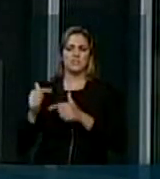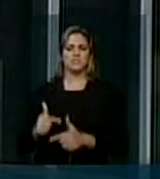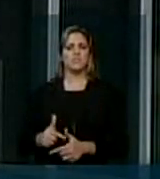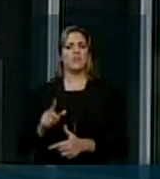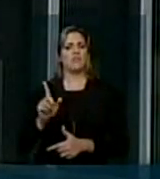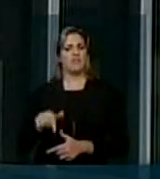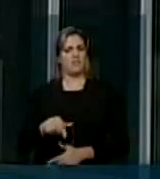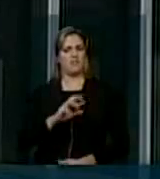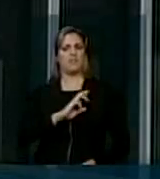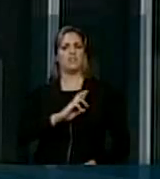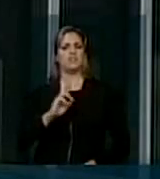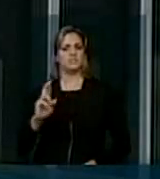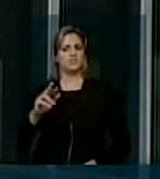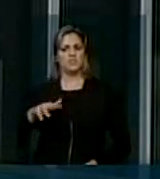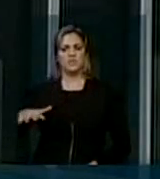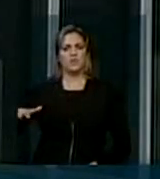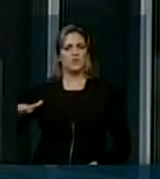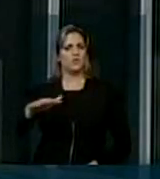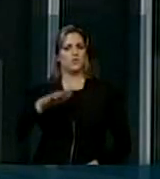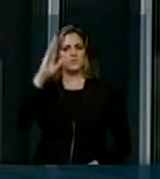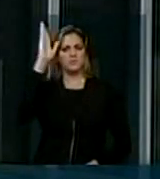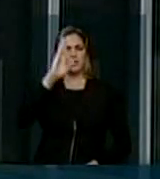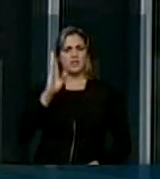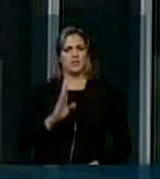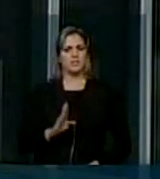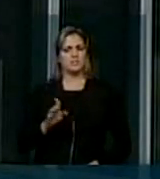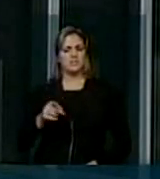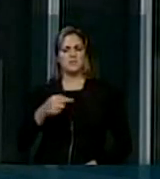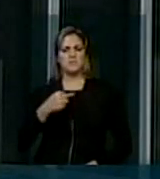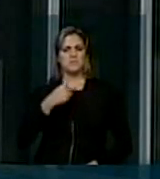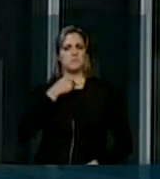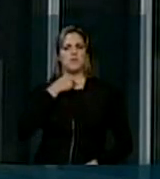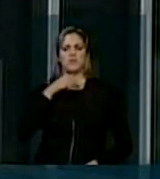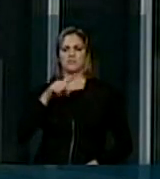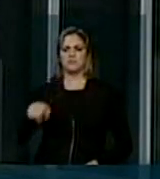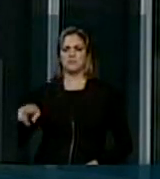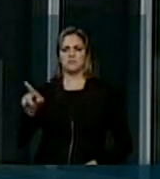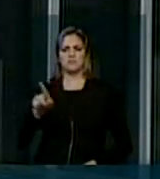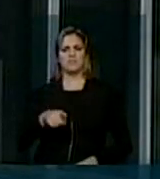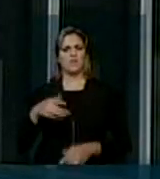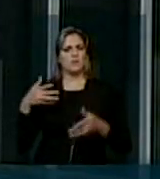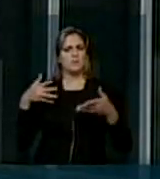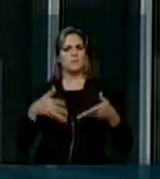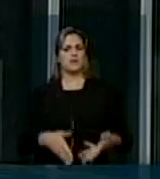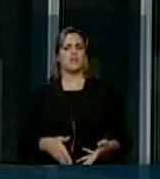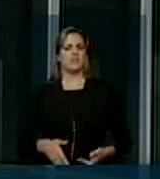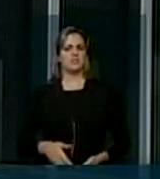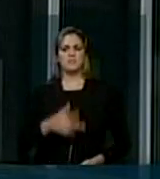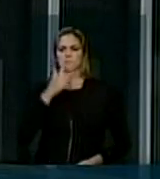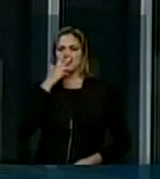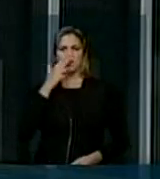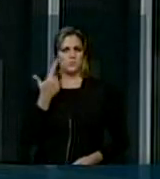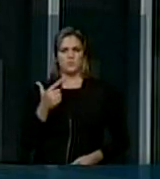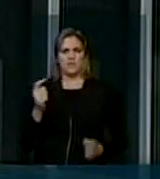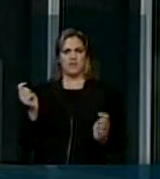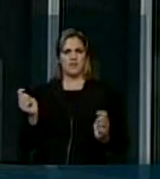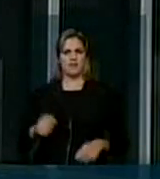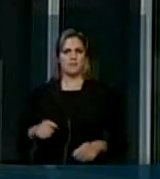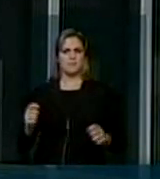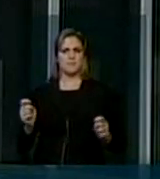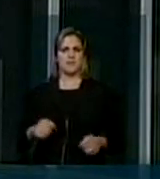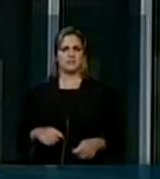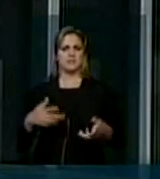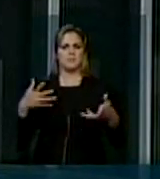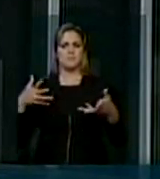segmento religioso, não tivesse capacidade, não tivesse condições